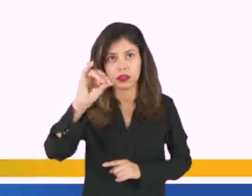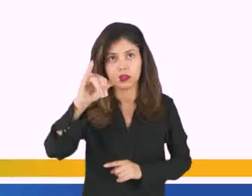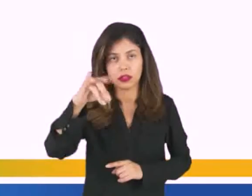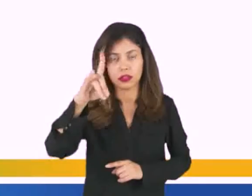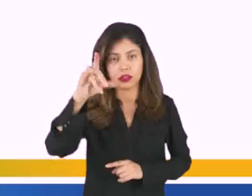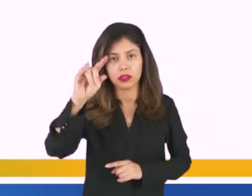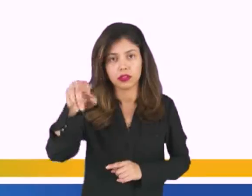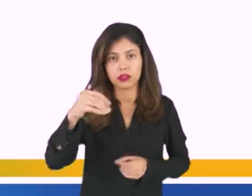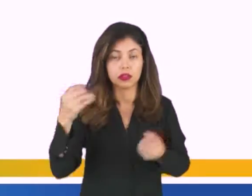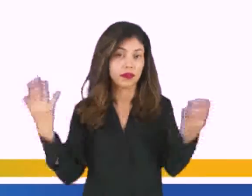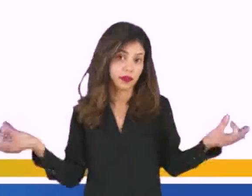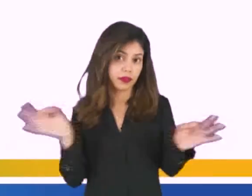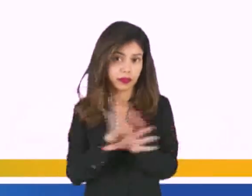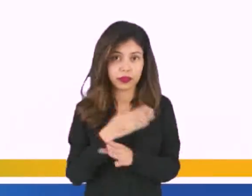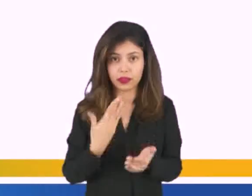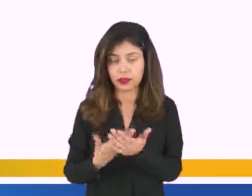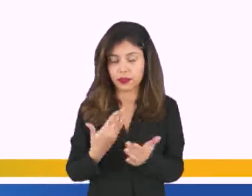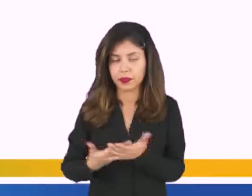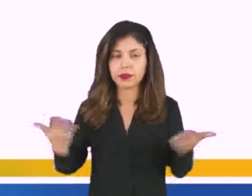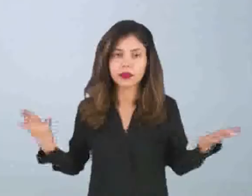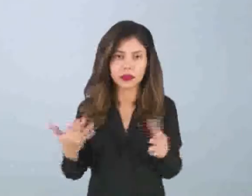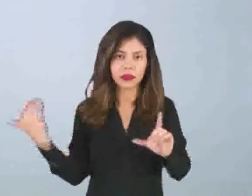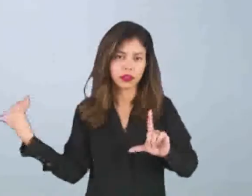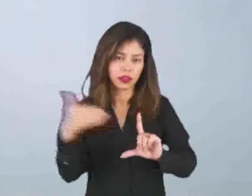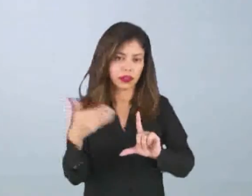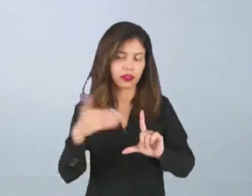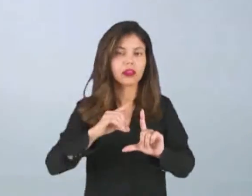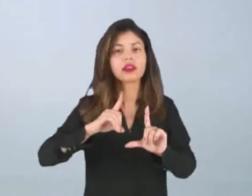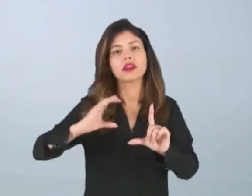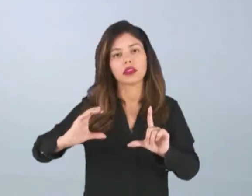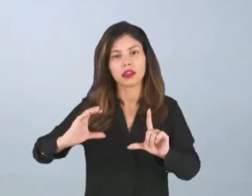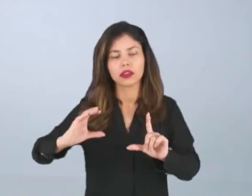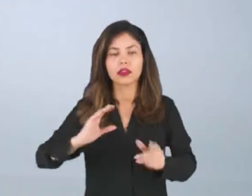B, dipolo induzido. E por hoje é só